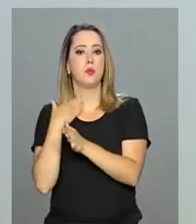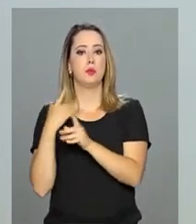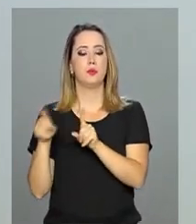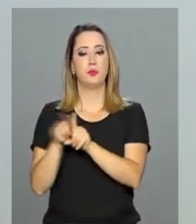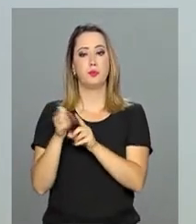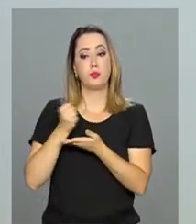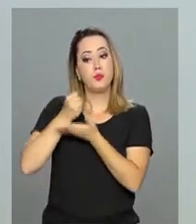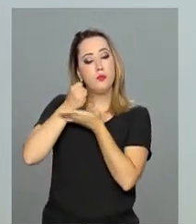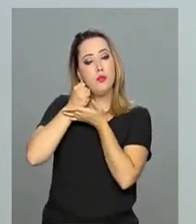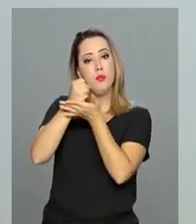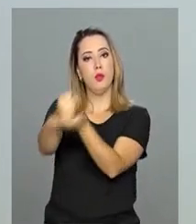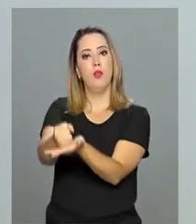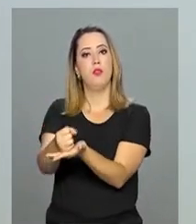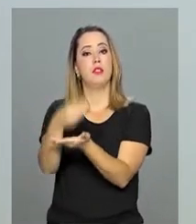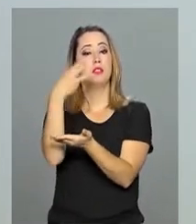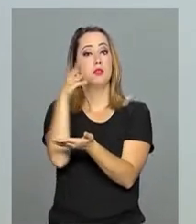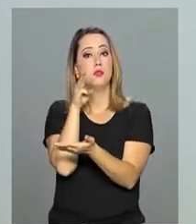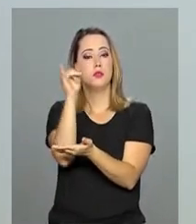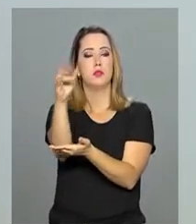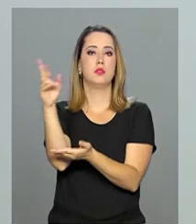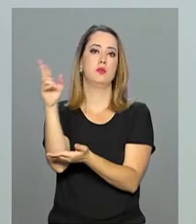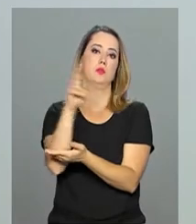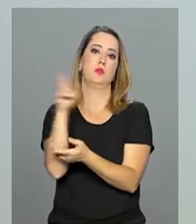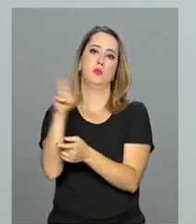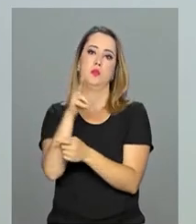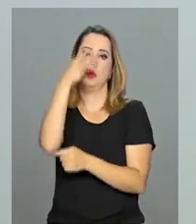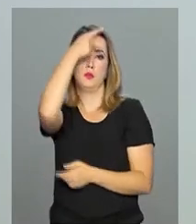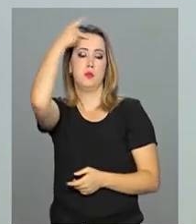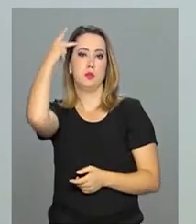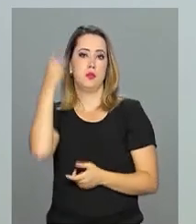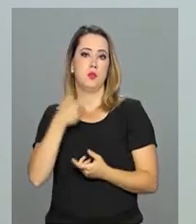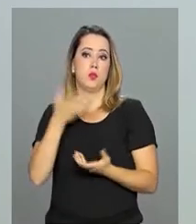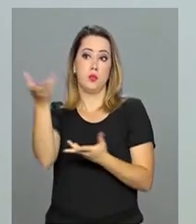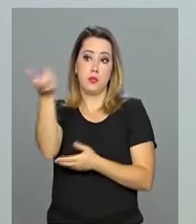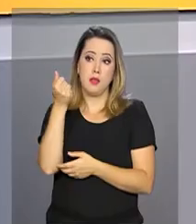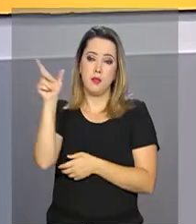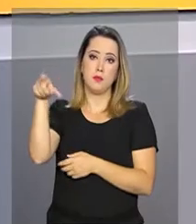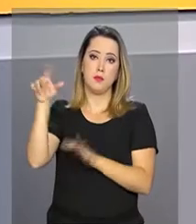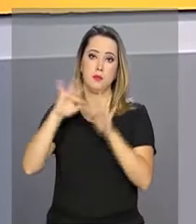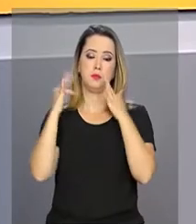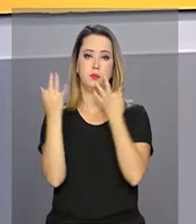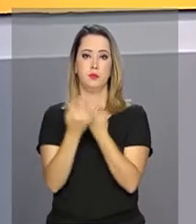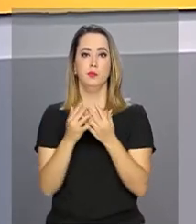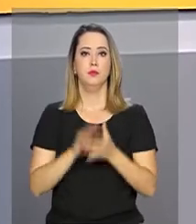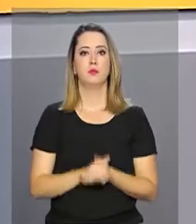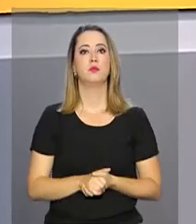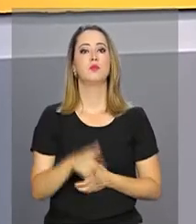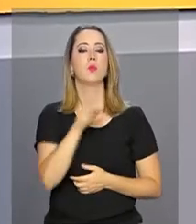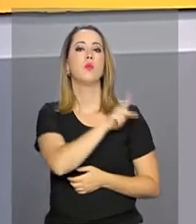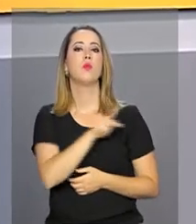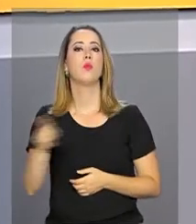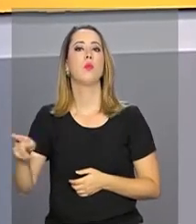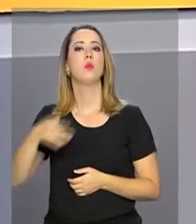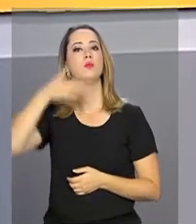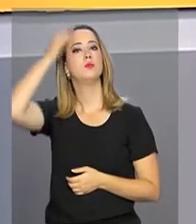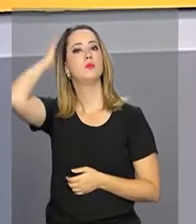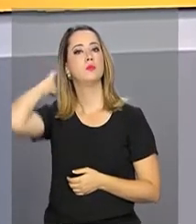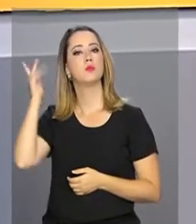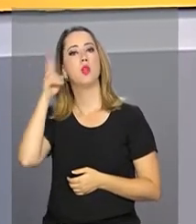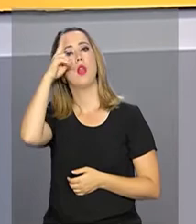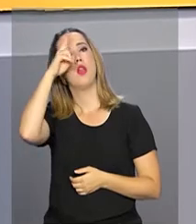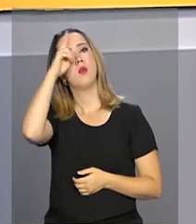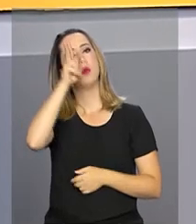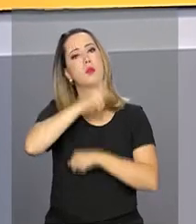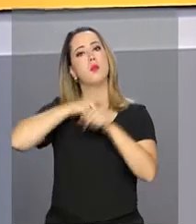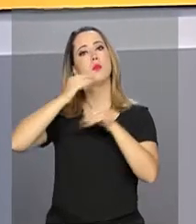serem oferecidos por mim o crédito pro público do bolsa família o presidente michel temer lembrou que o país